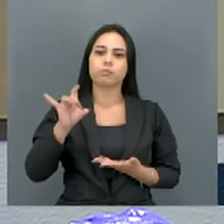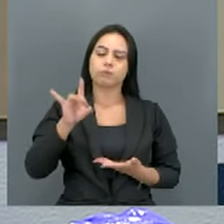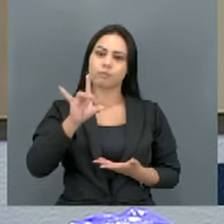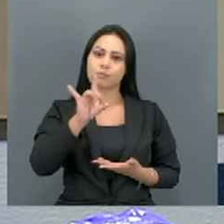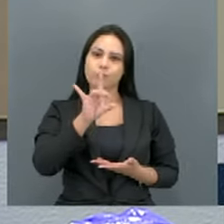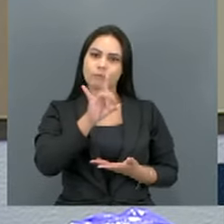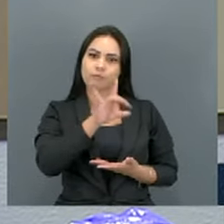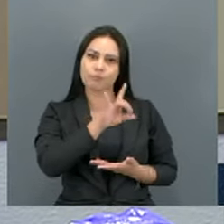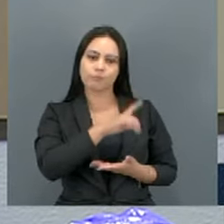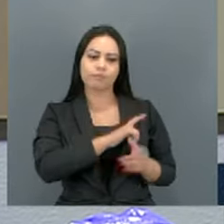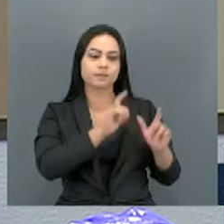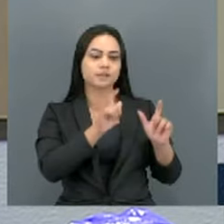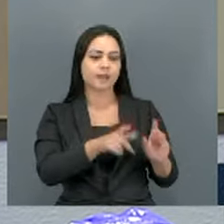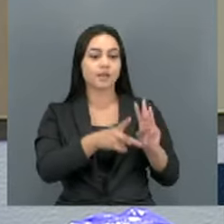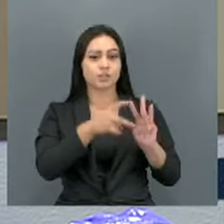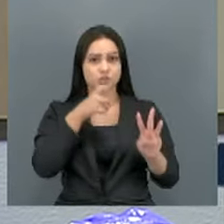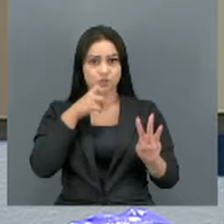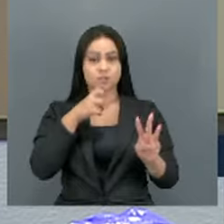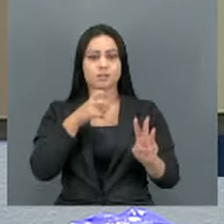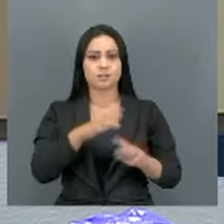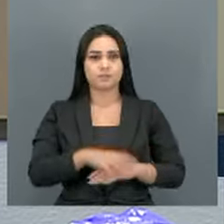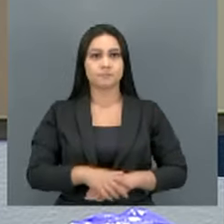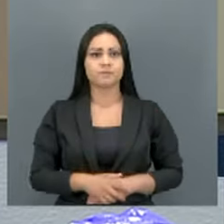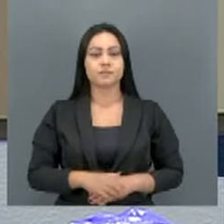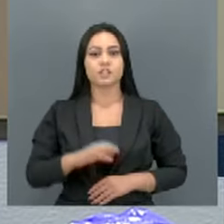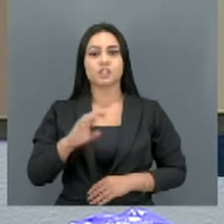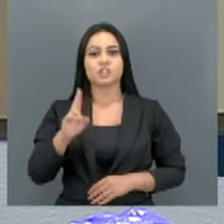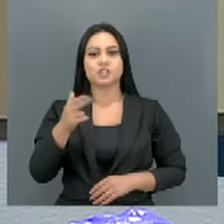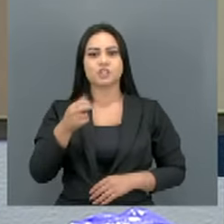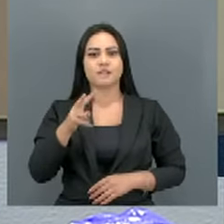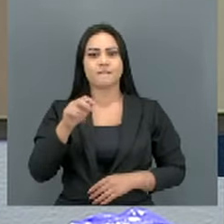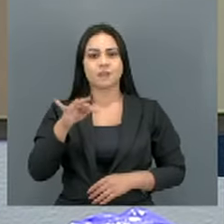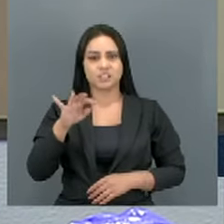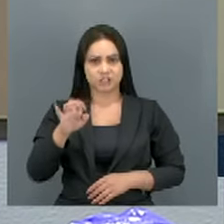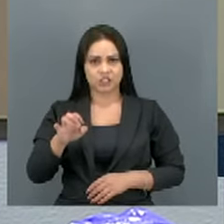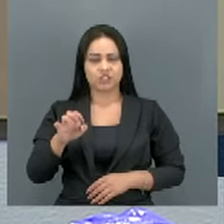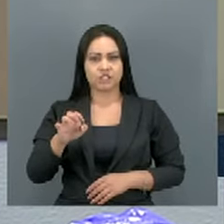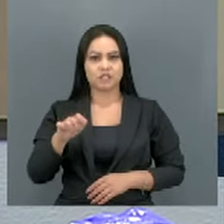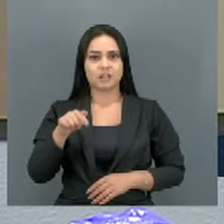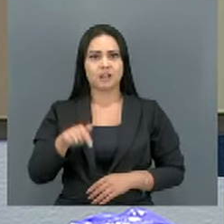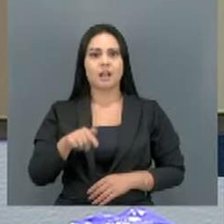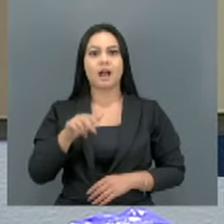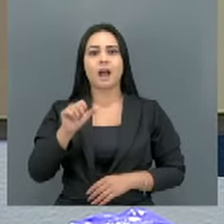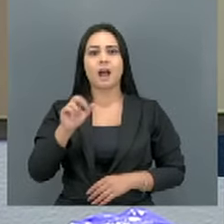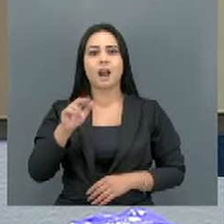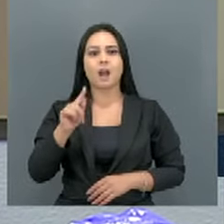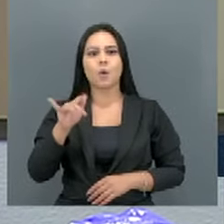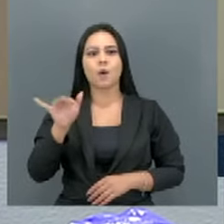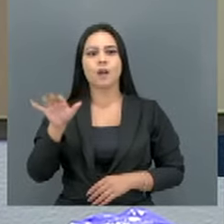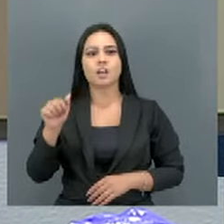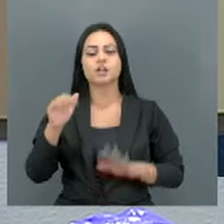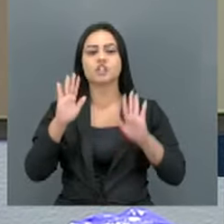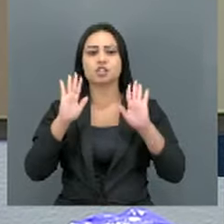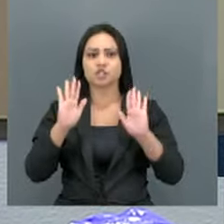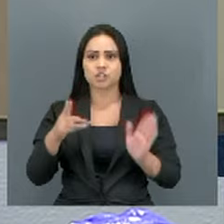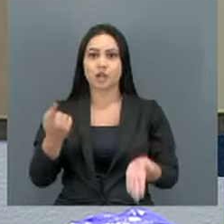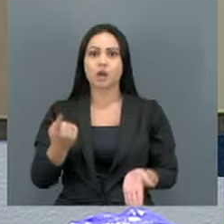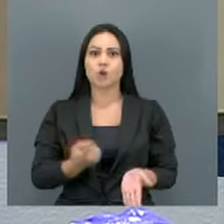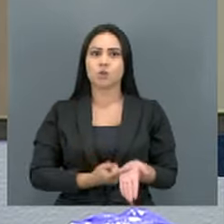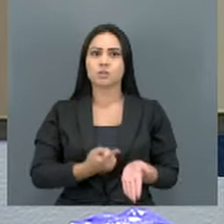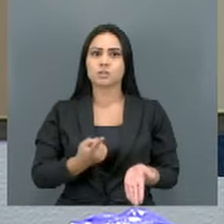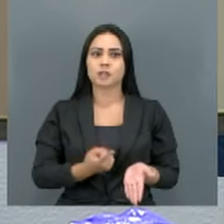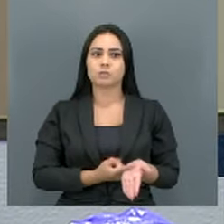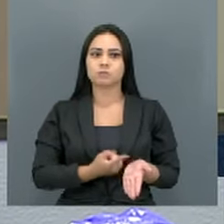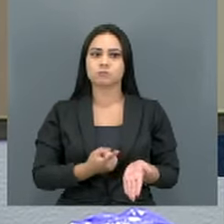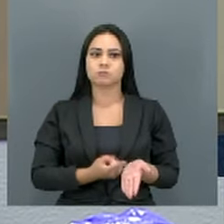cada terra indígena, do Xavante, do Vale do Araguaia, já acordaram em